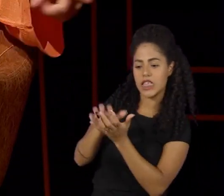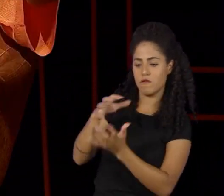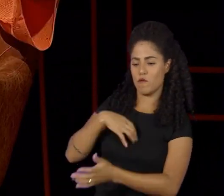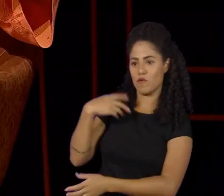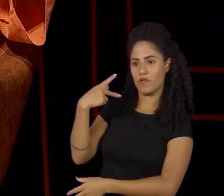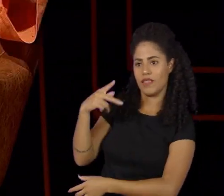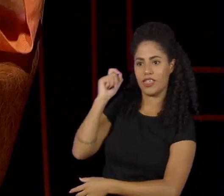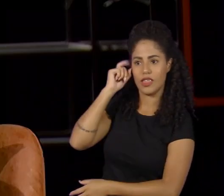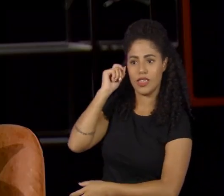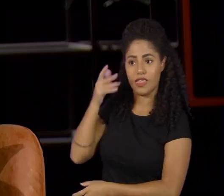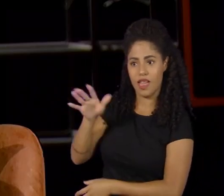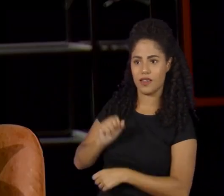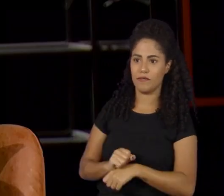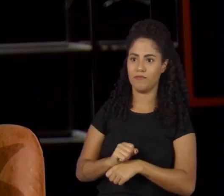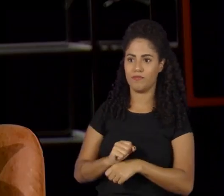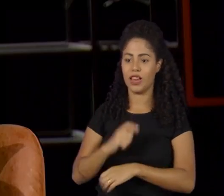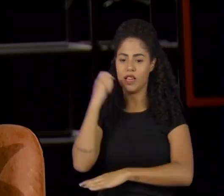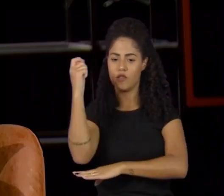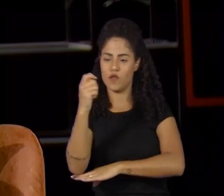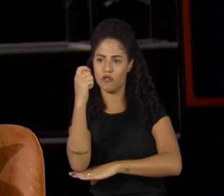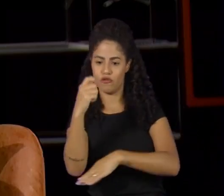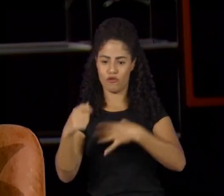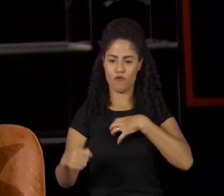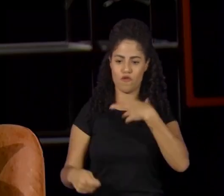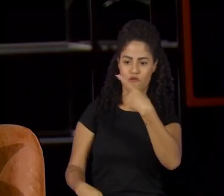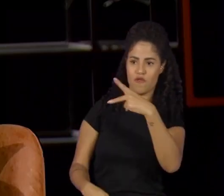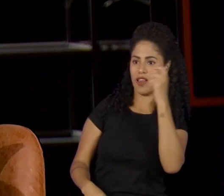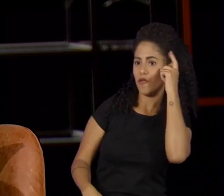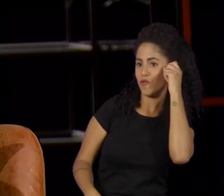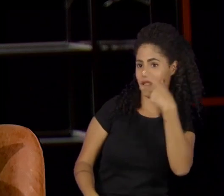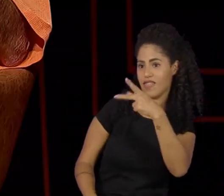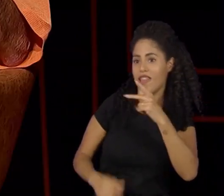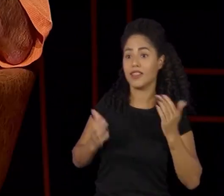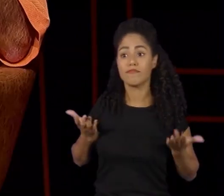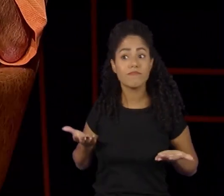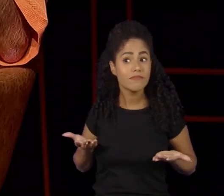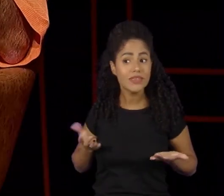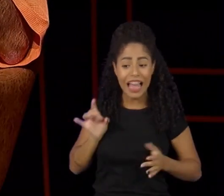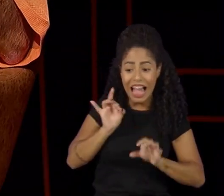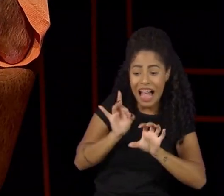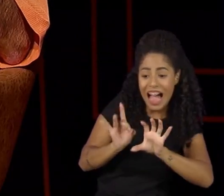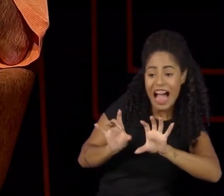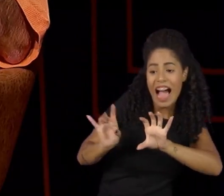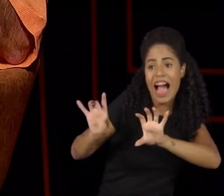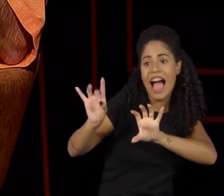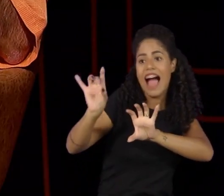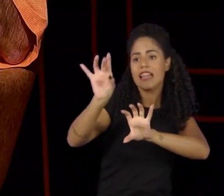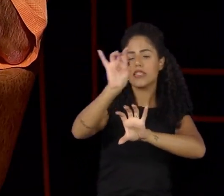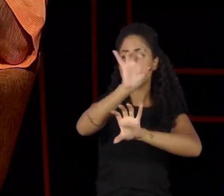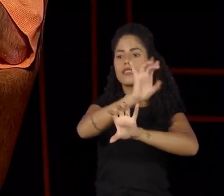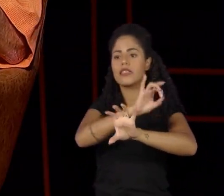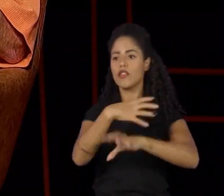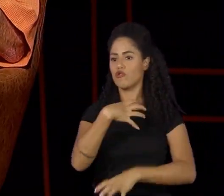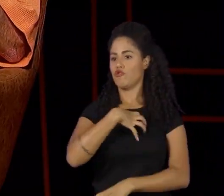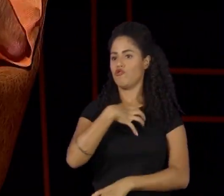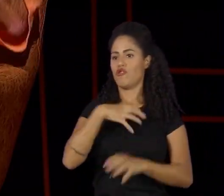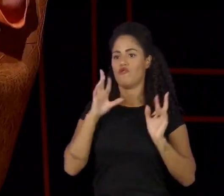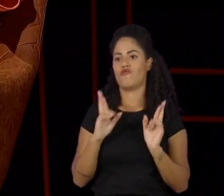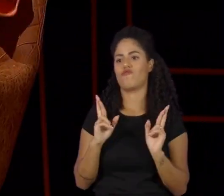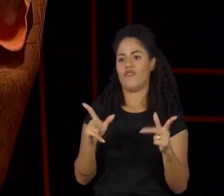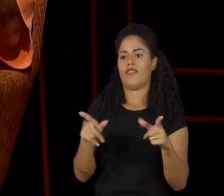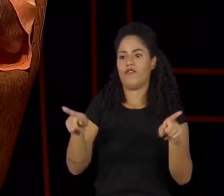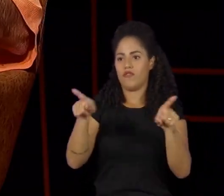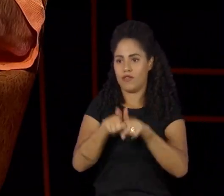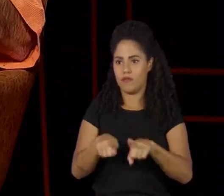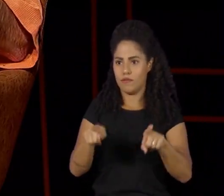Rio Grande do Sul, uma coisa... Você vê amar o bumba, entender, amar o Bumba Meu Boi, a quadrilha,